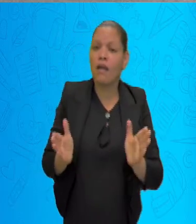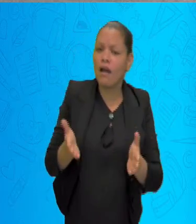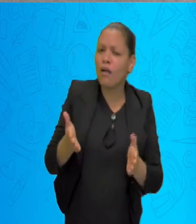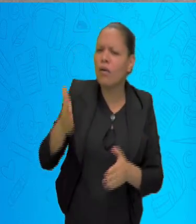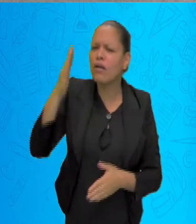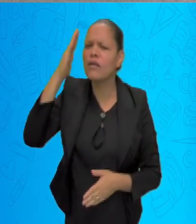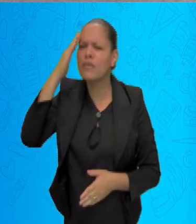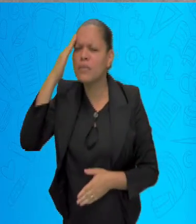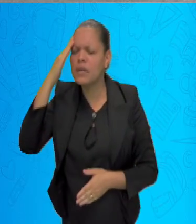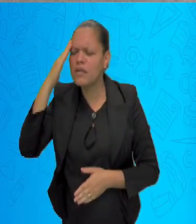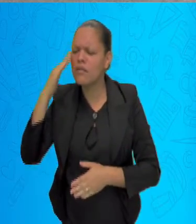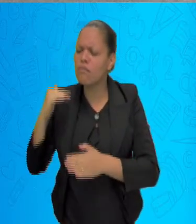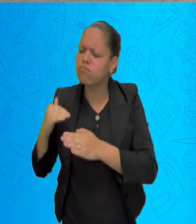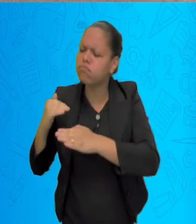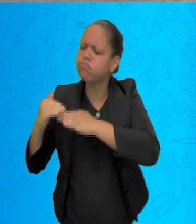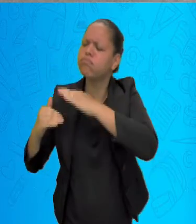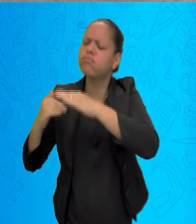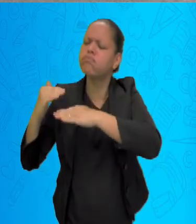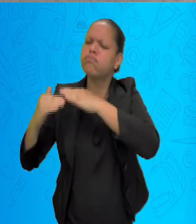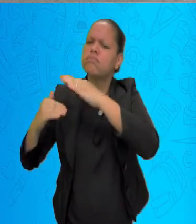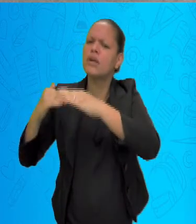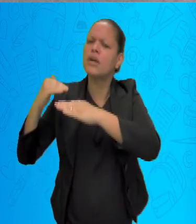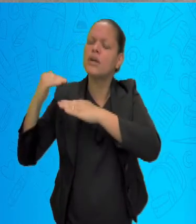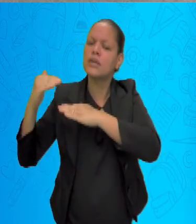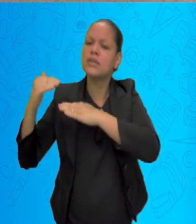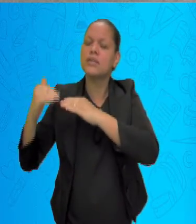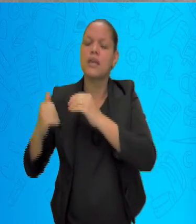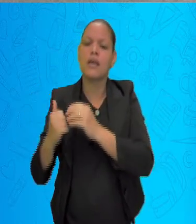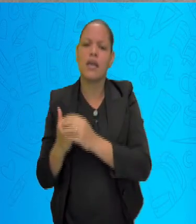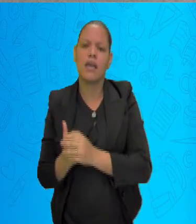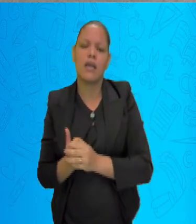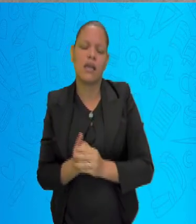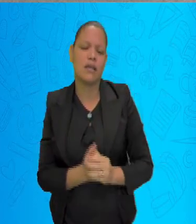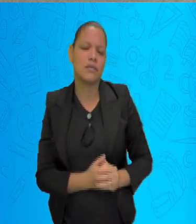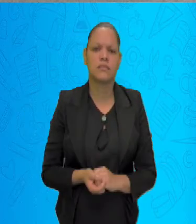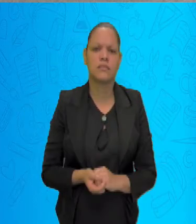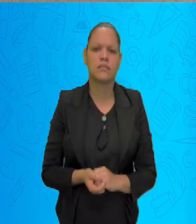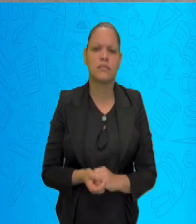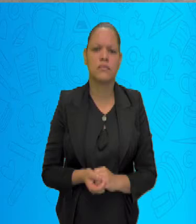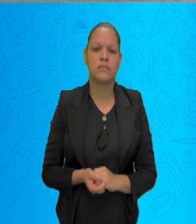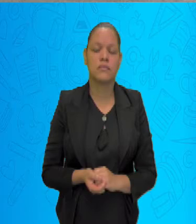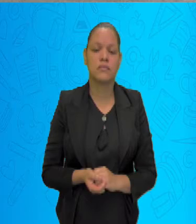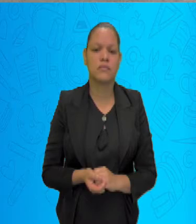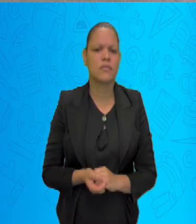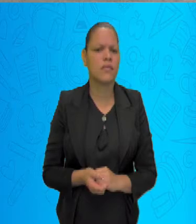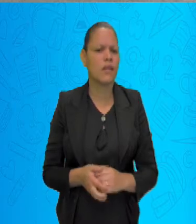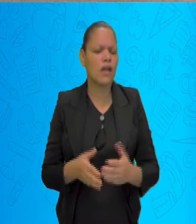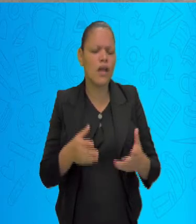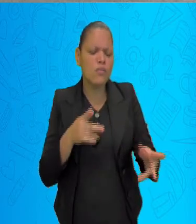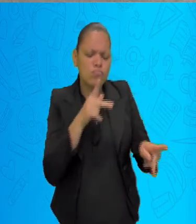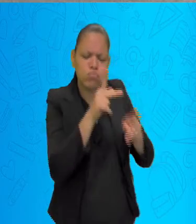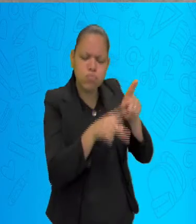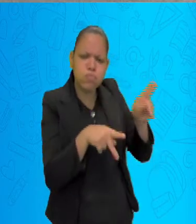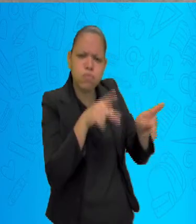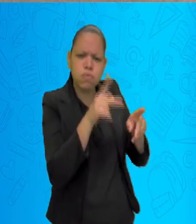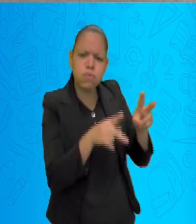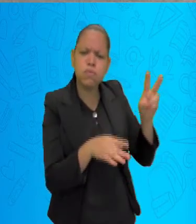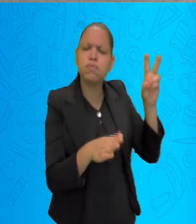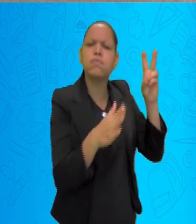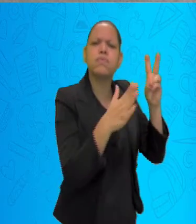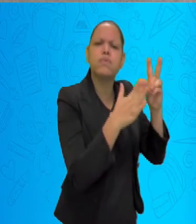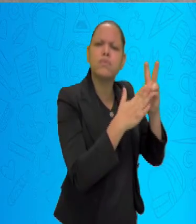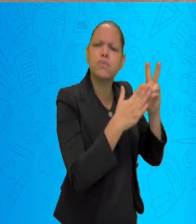mais deste processo nas questões indígenas e africanas. Para as populações indígenas das